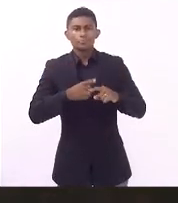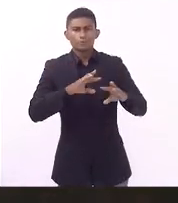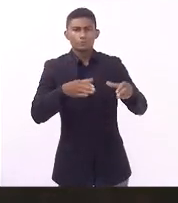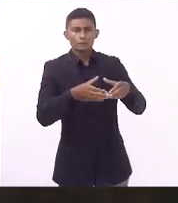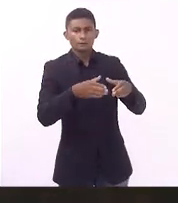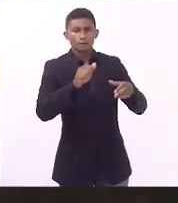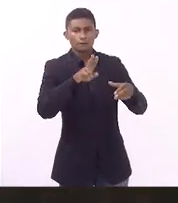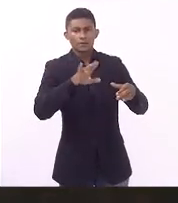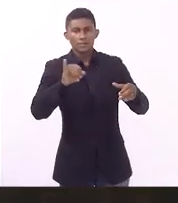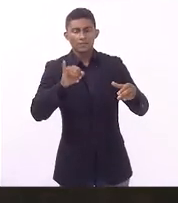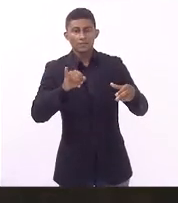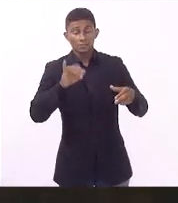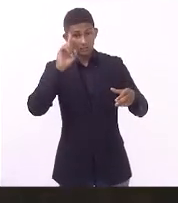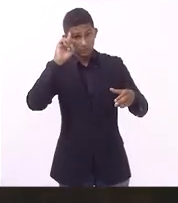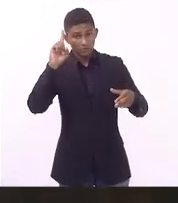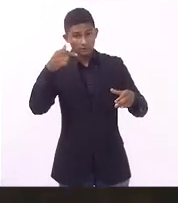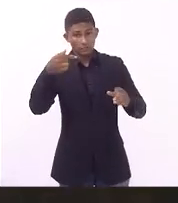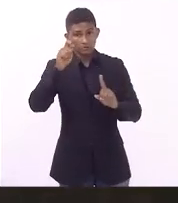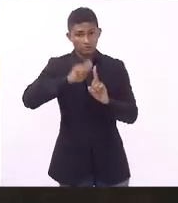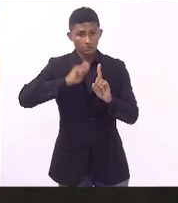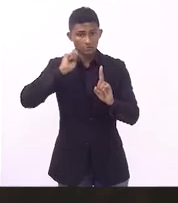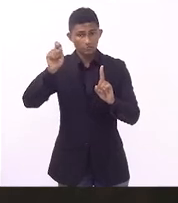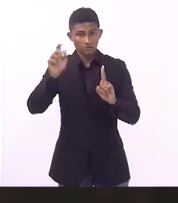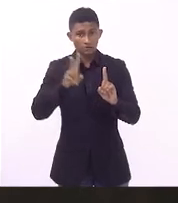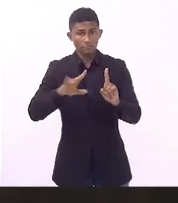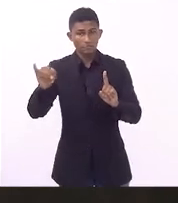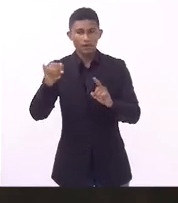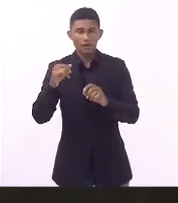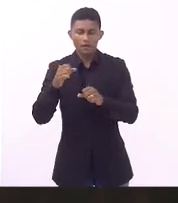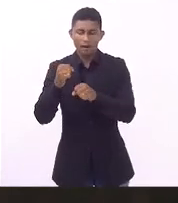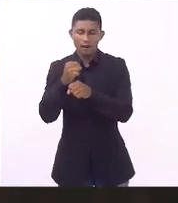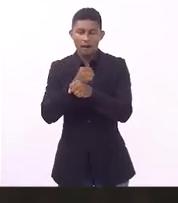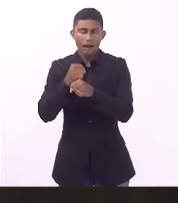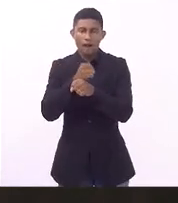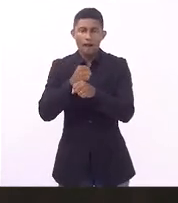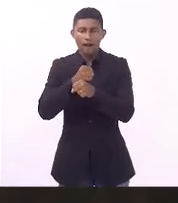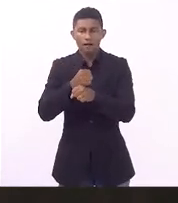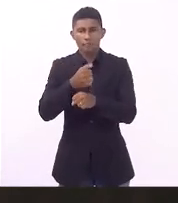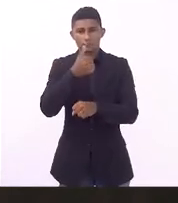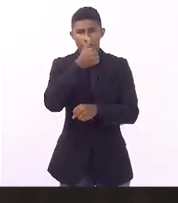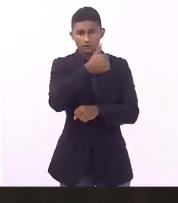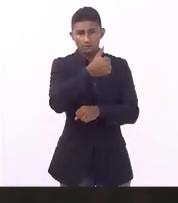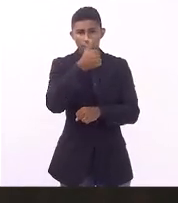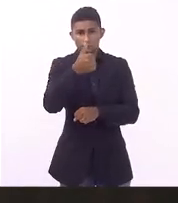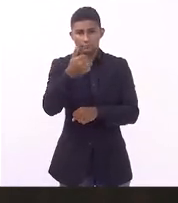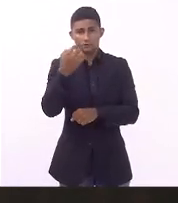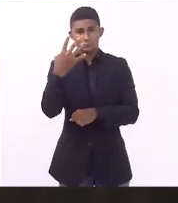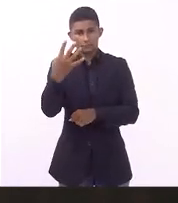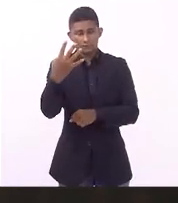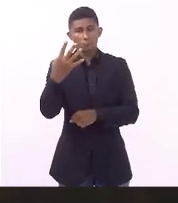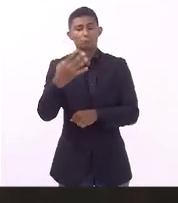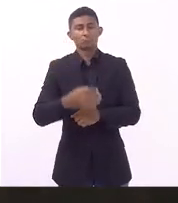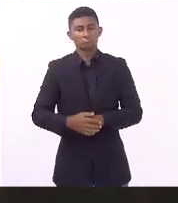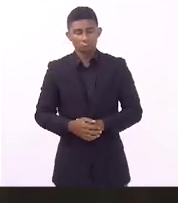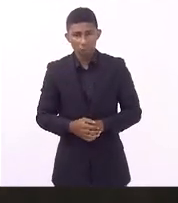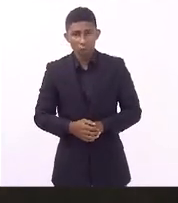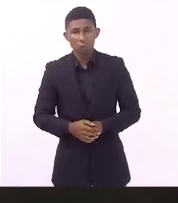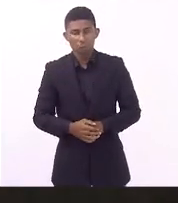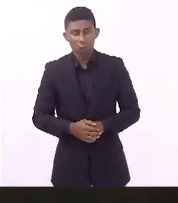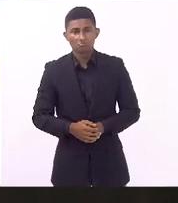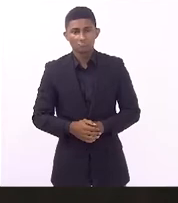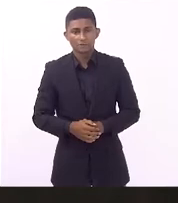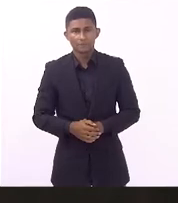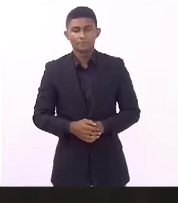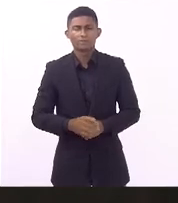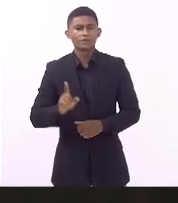dia 7 de abril, faz 114 anos, Cristina, 114 anos, a gente diz muito,